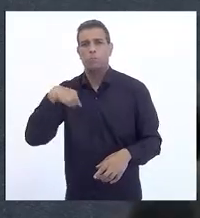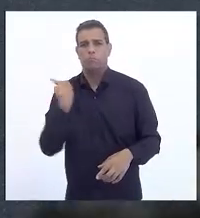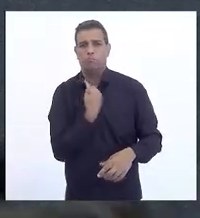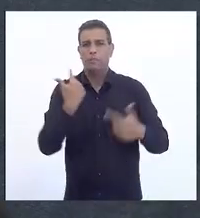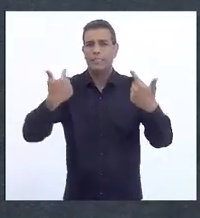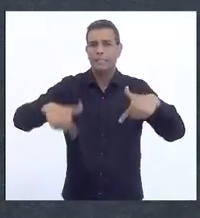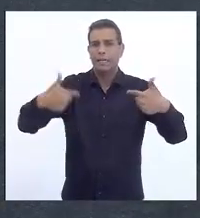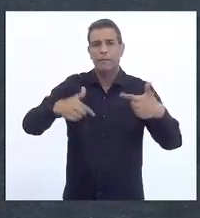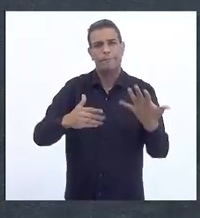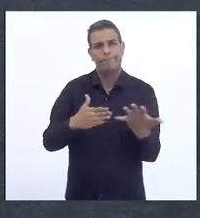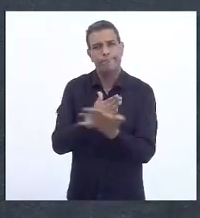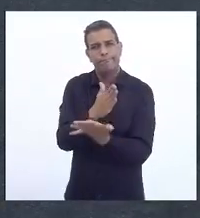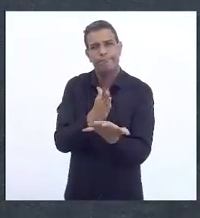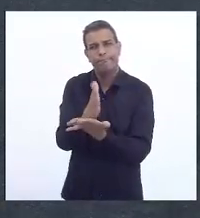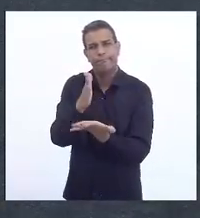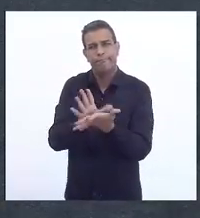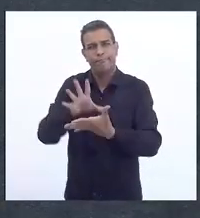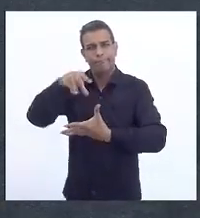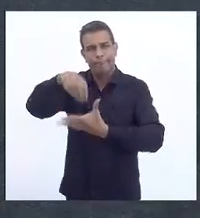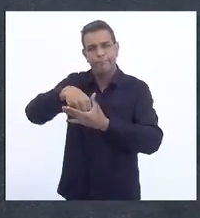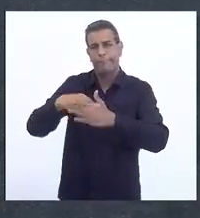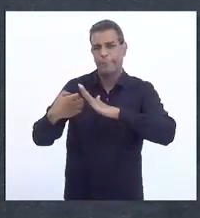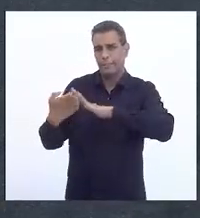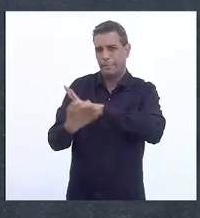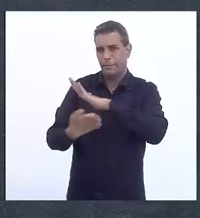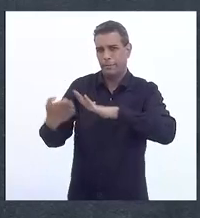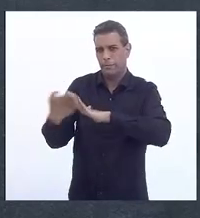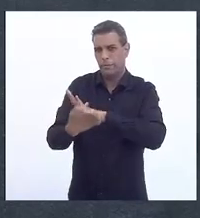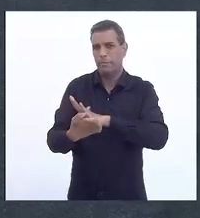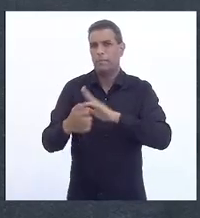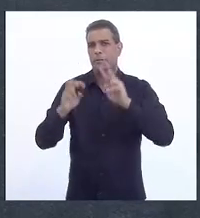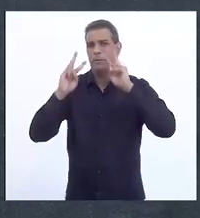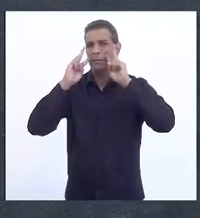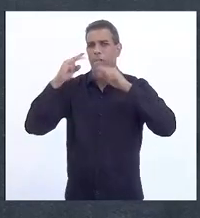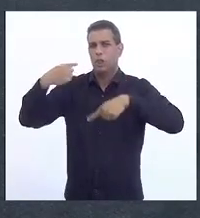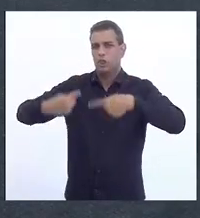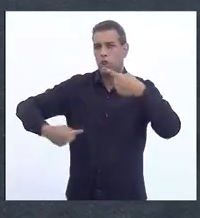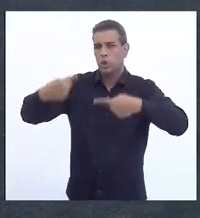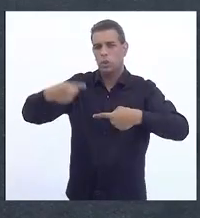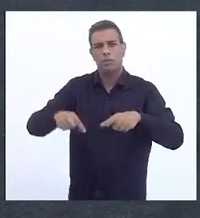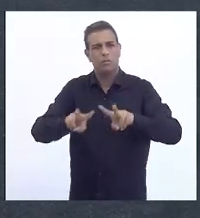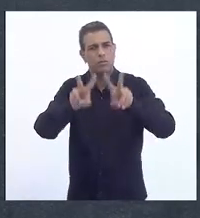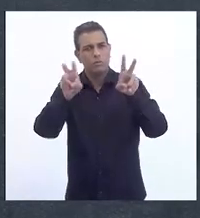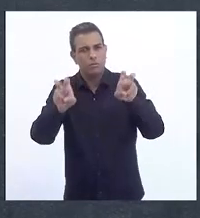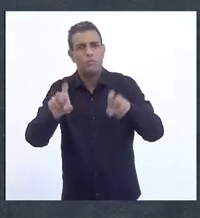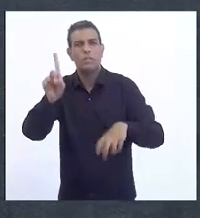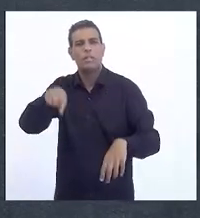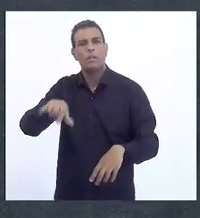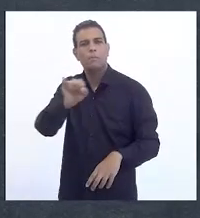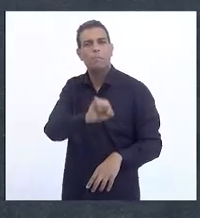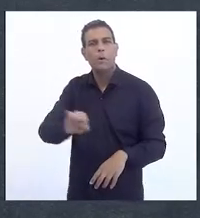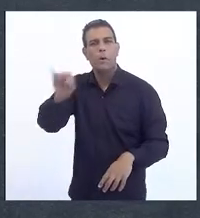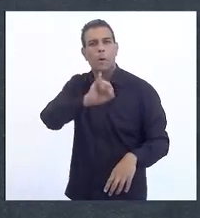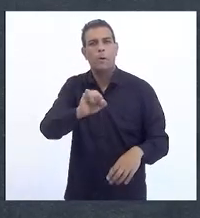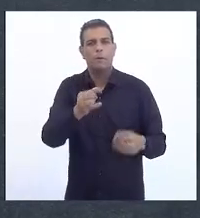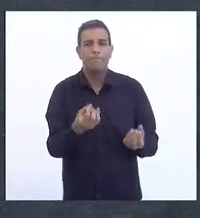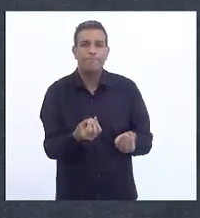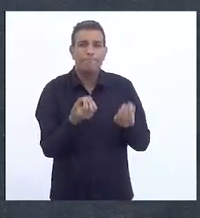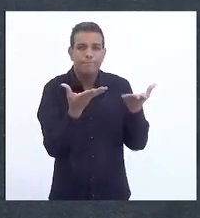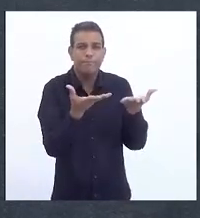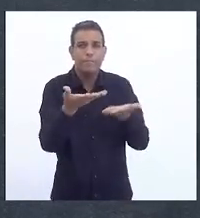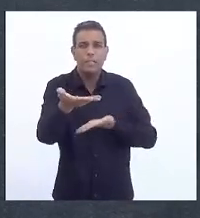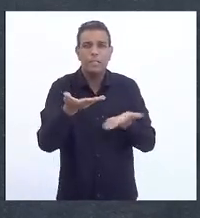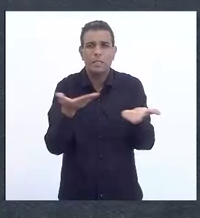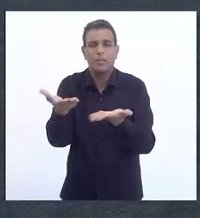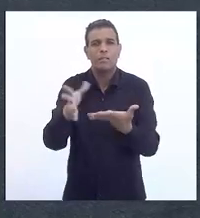trabalhadoras dessa empresa, acho que a deputada Renata Souza, na sua discussão, menciona, né, o quanto a entrega dos